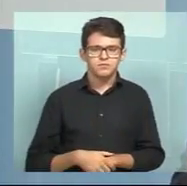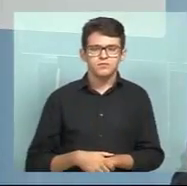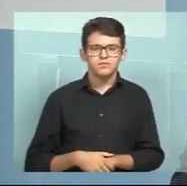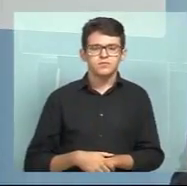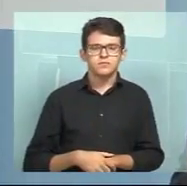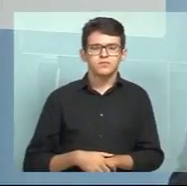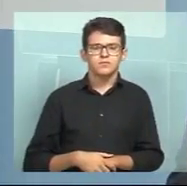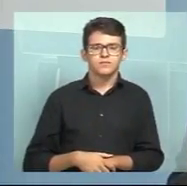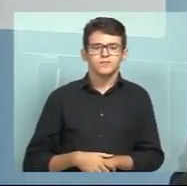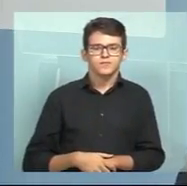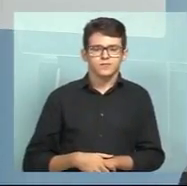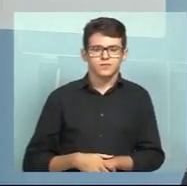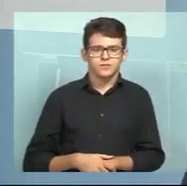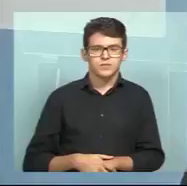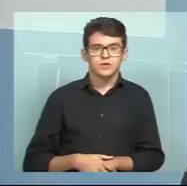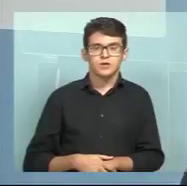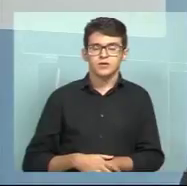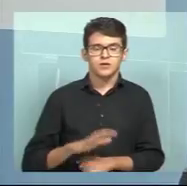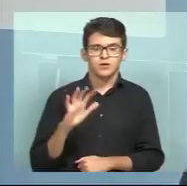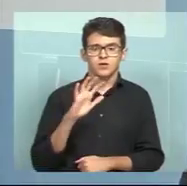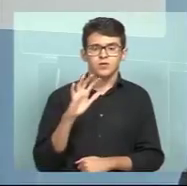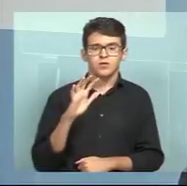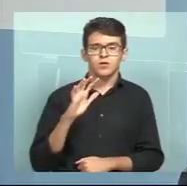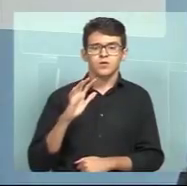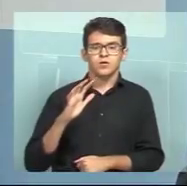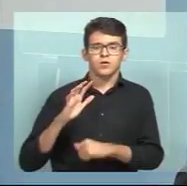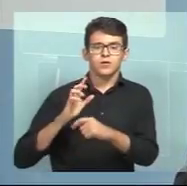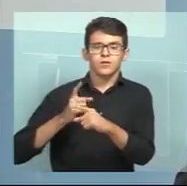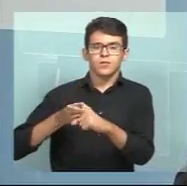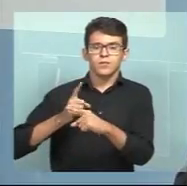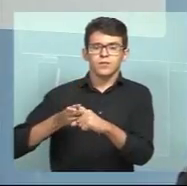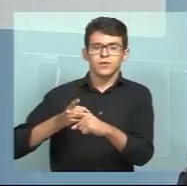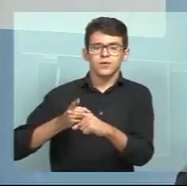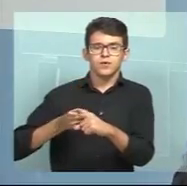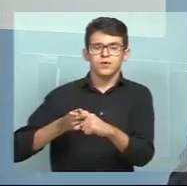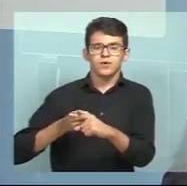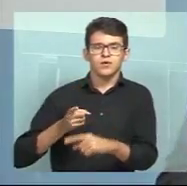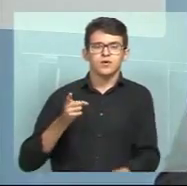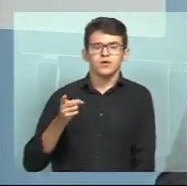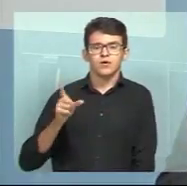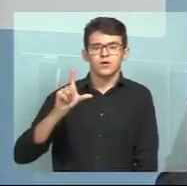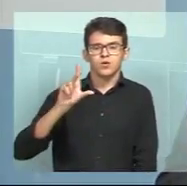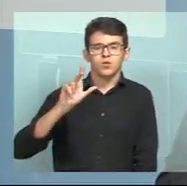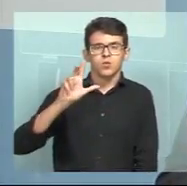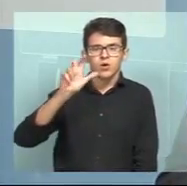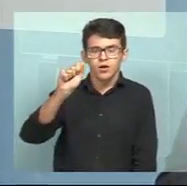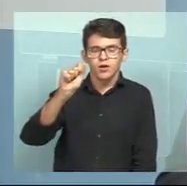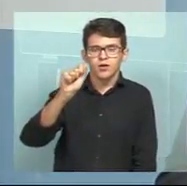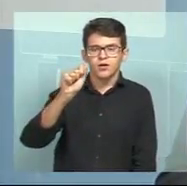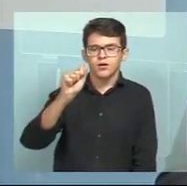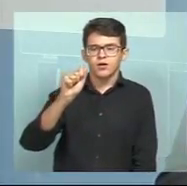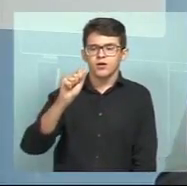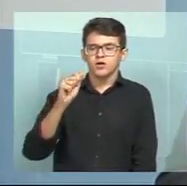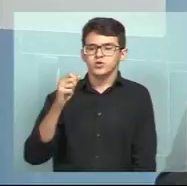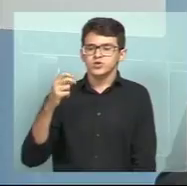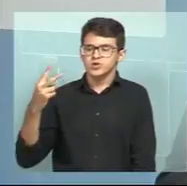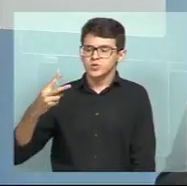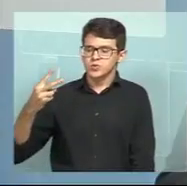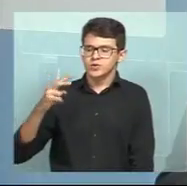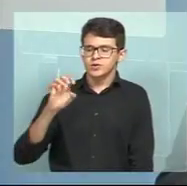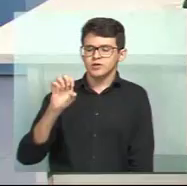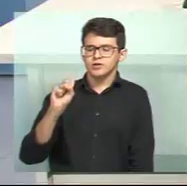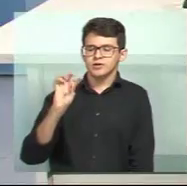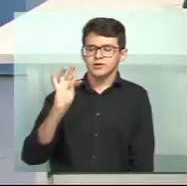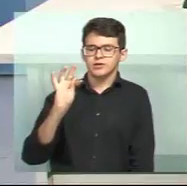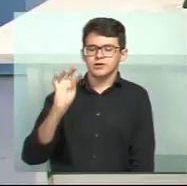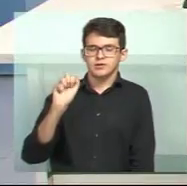instância e não está preso ainda. O Eduardo Cunha não tem nenhuma condenação, Luiz. Já está preso há 2 anos. Tinha imunidade